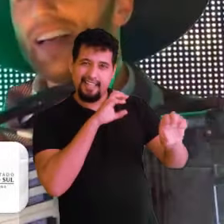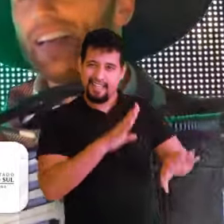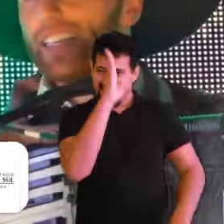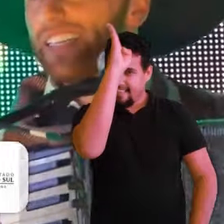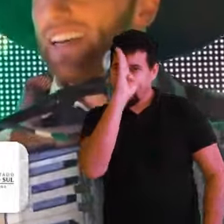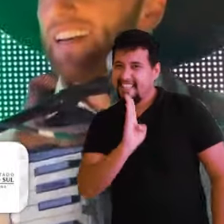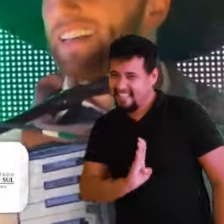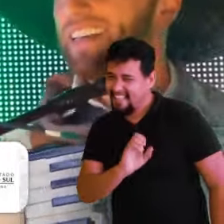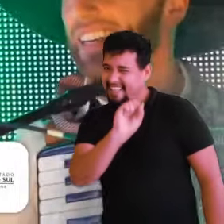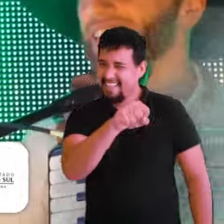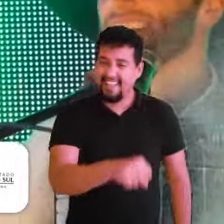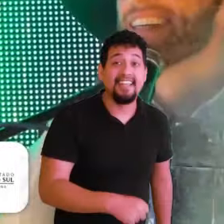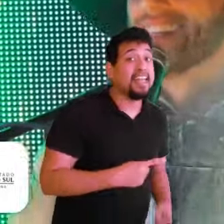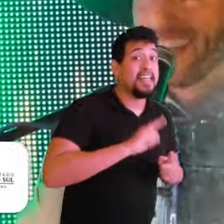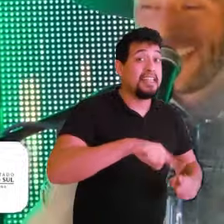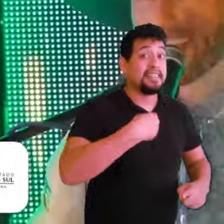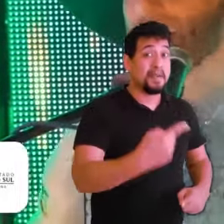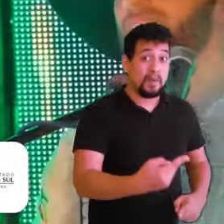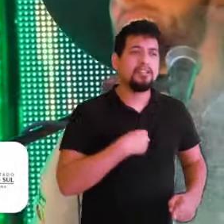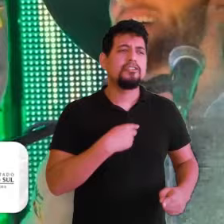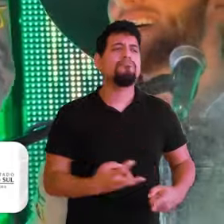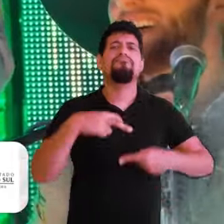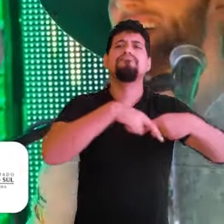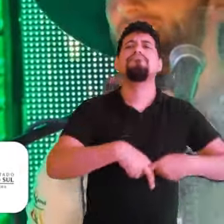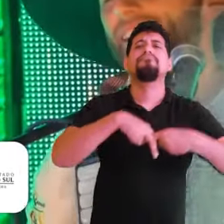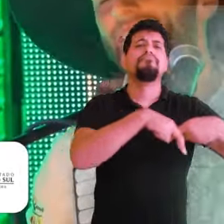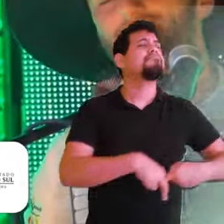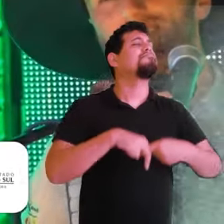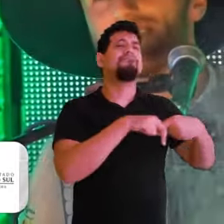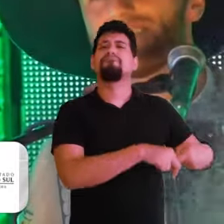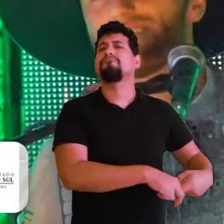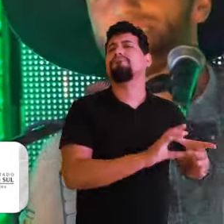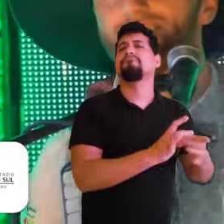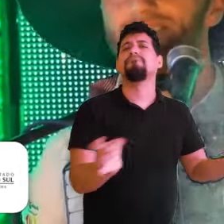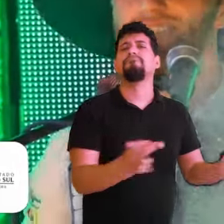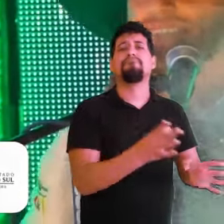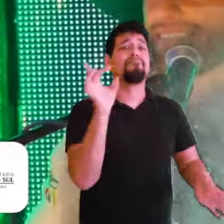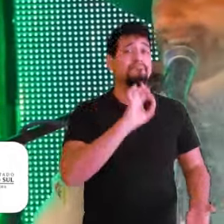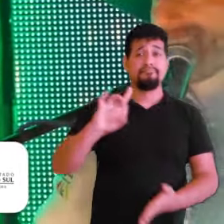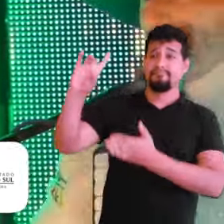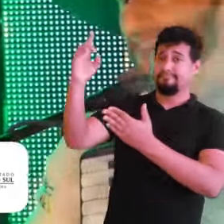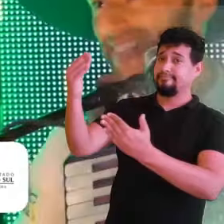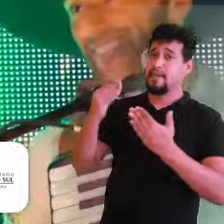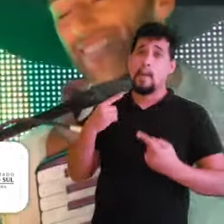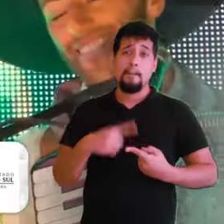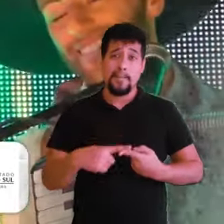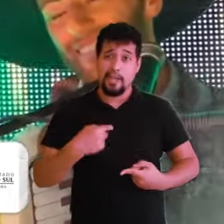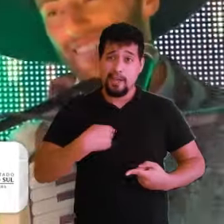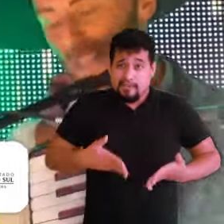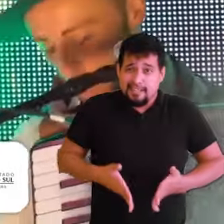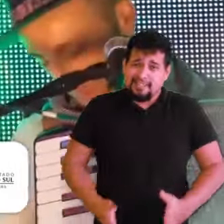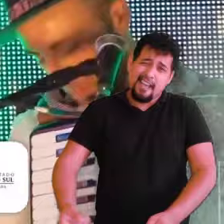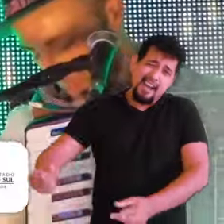que meto os cavalos, seja lá o que Deus quiser. Pois sou do tempo que os homens ainda